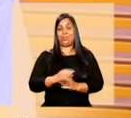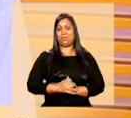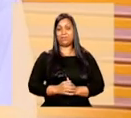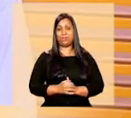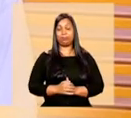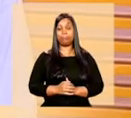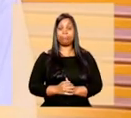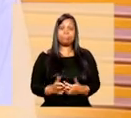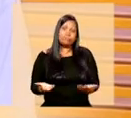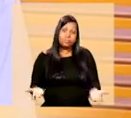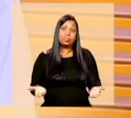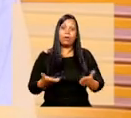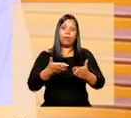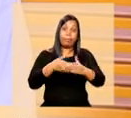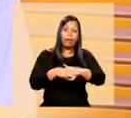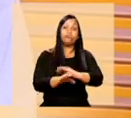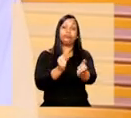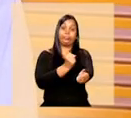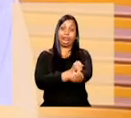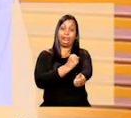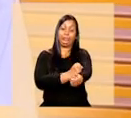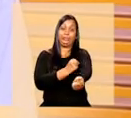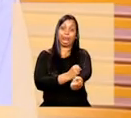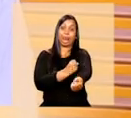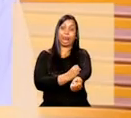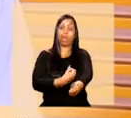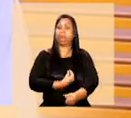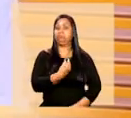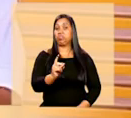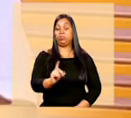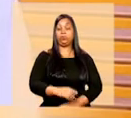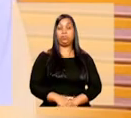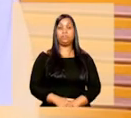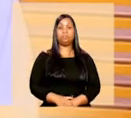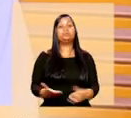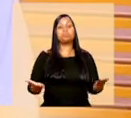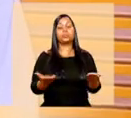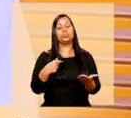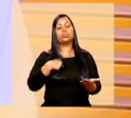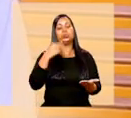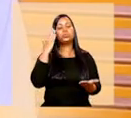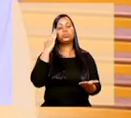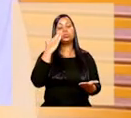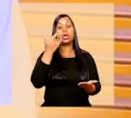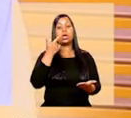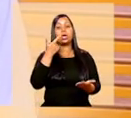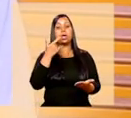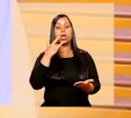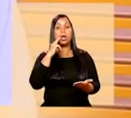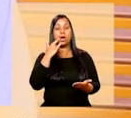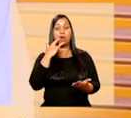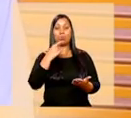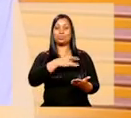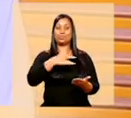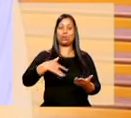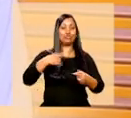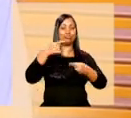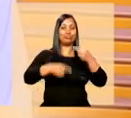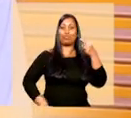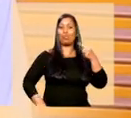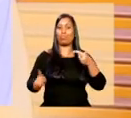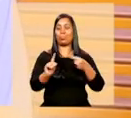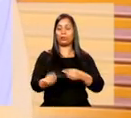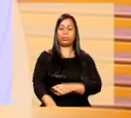vive. Não vive. Então é um vício. Então a pessoa não vive. Hoje eu sei que álcool não combina com